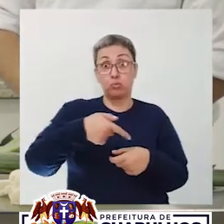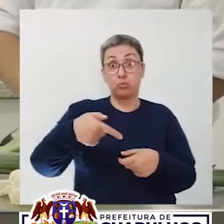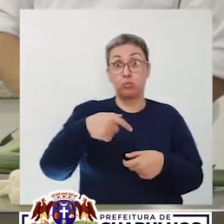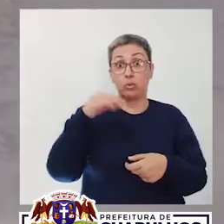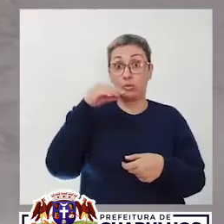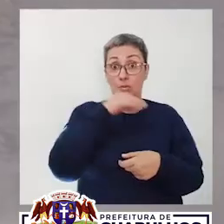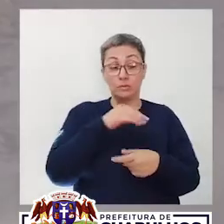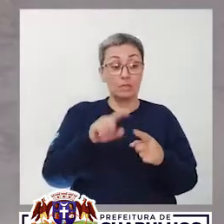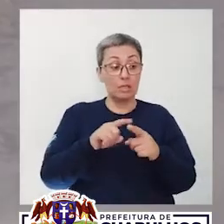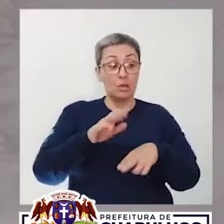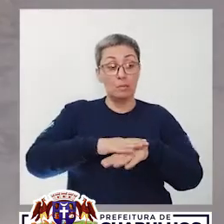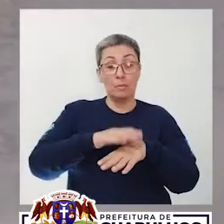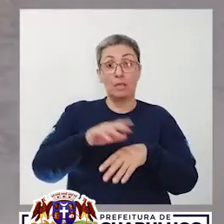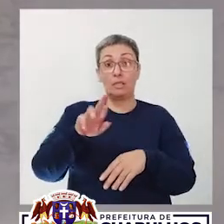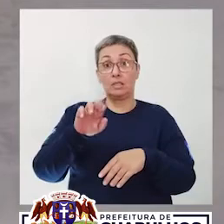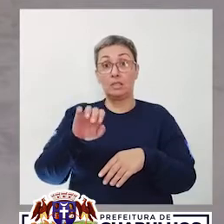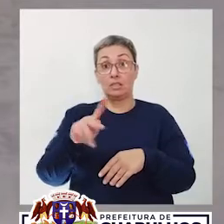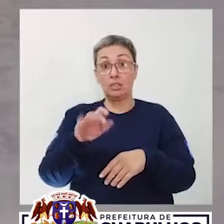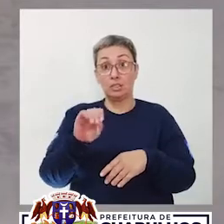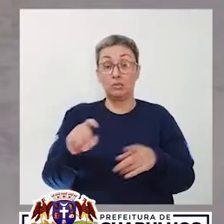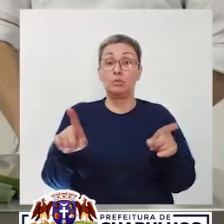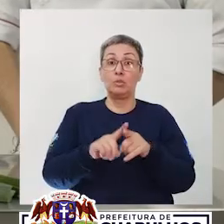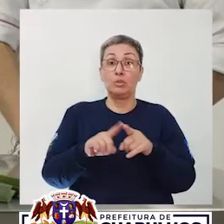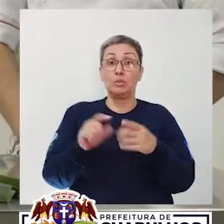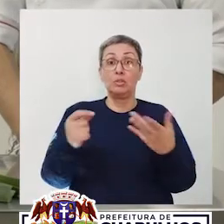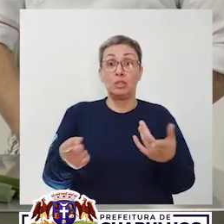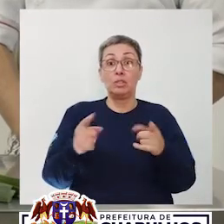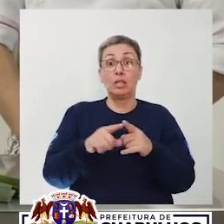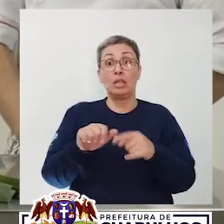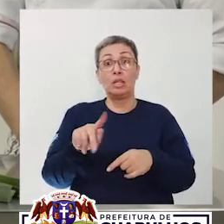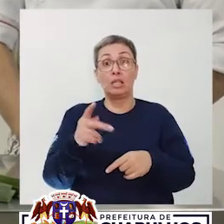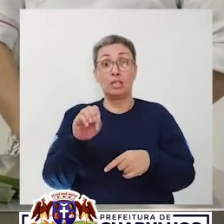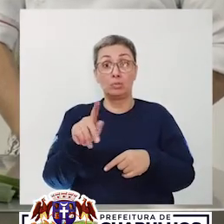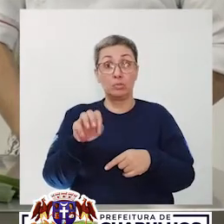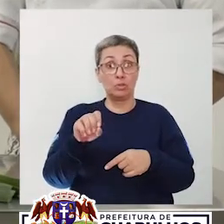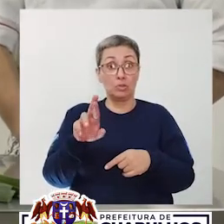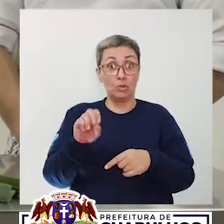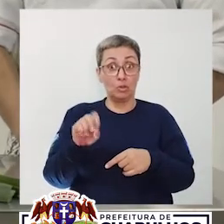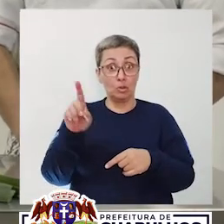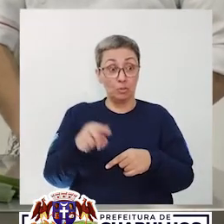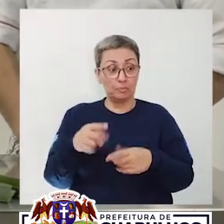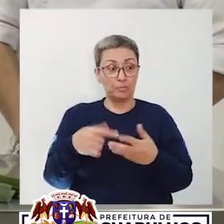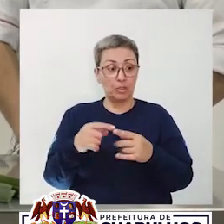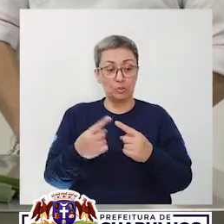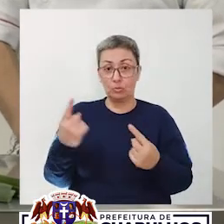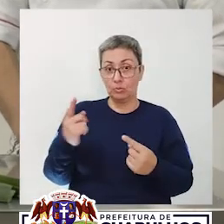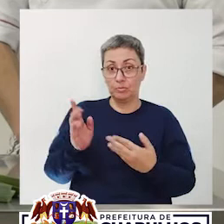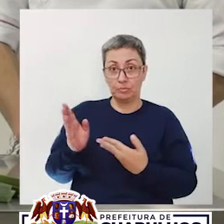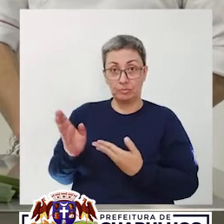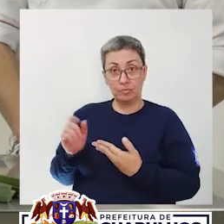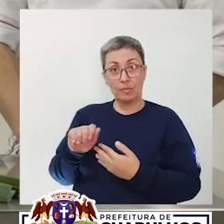maçarico. Agora nós vamos para a parte do recheio. É a torta é de alho poró, né? Aqui nós temos um alho